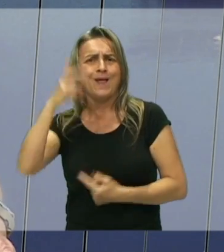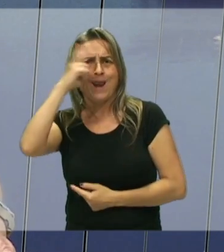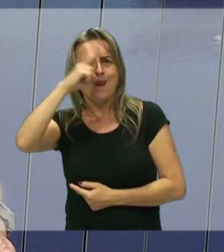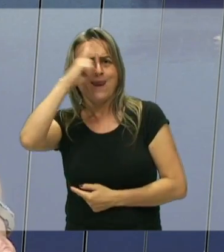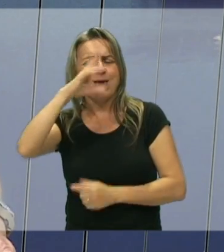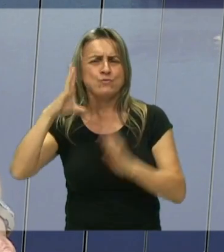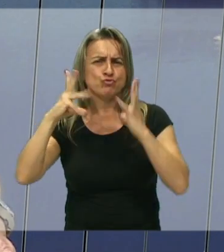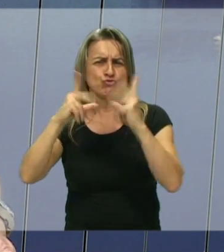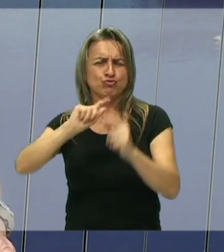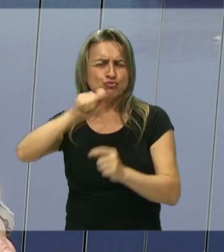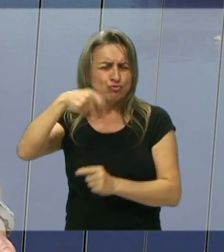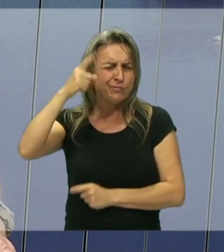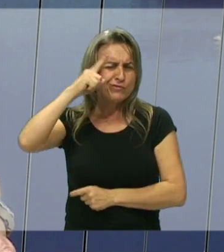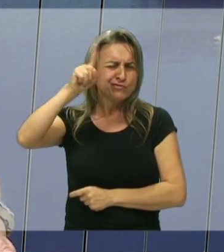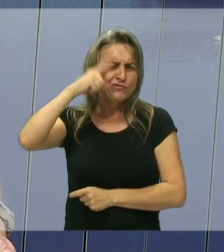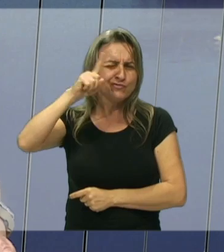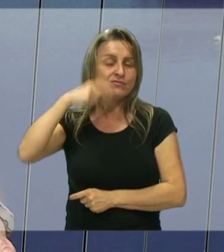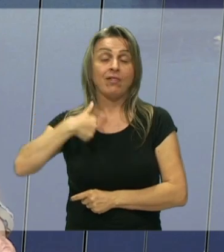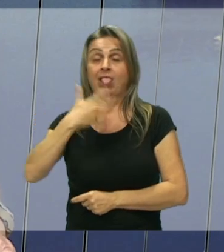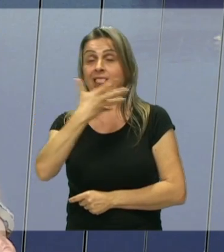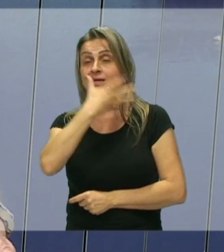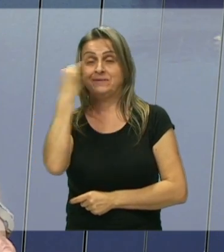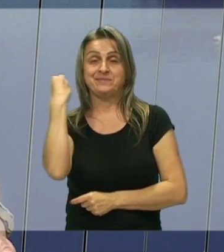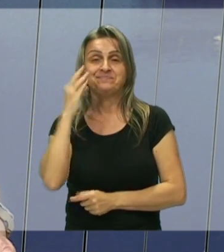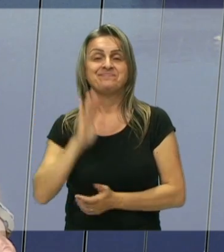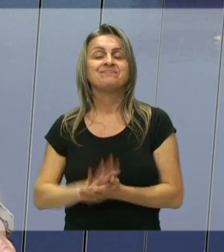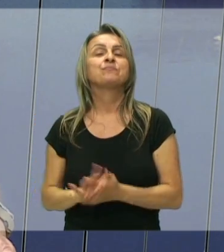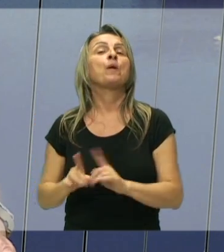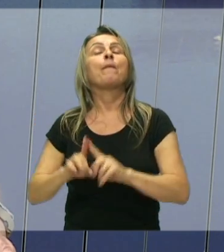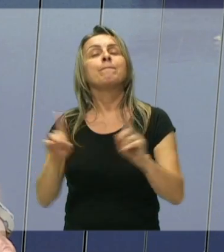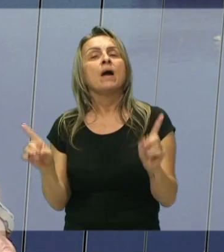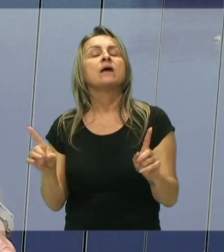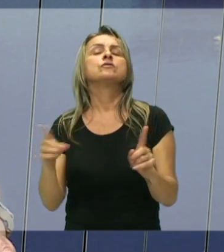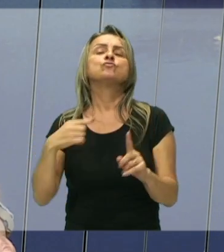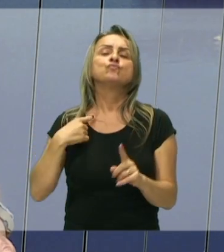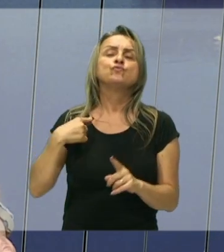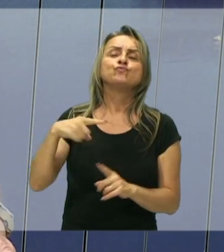datas, que quando nós fomos fazer a pré-conferência,